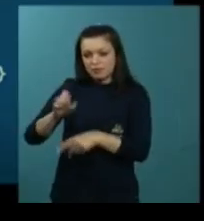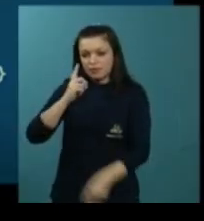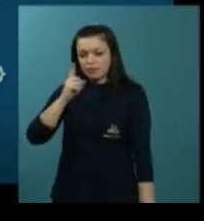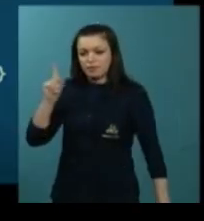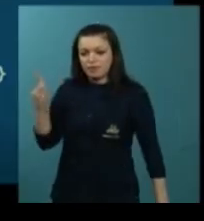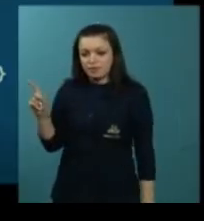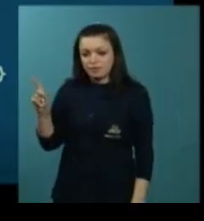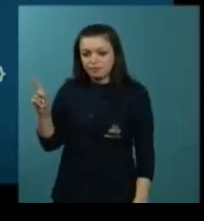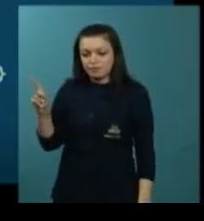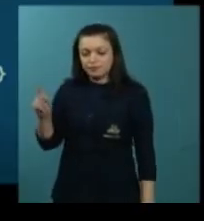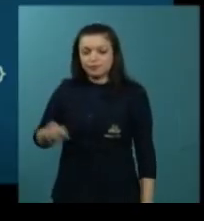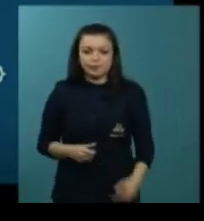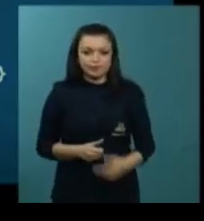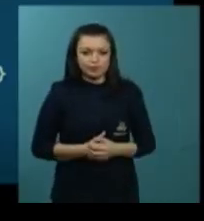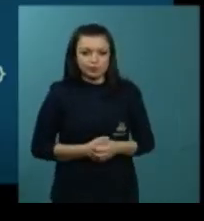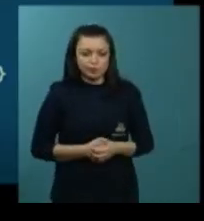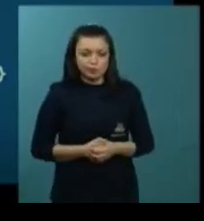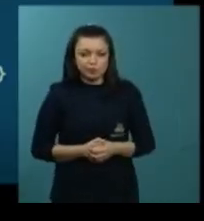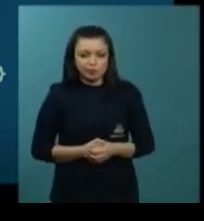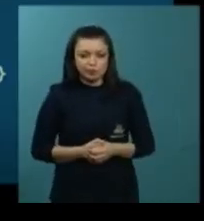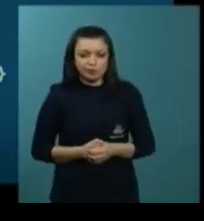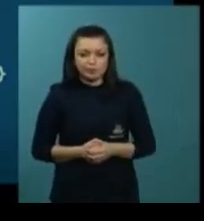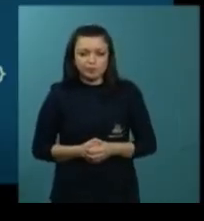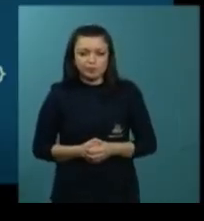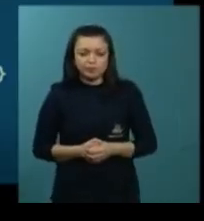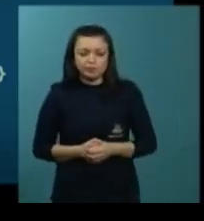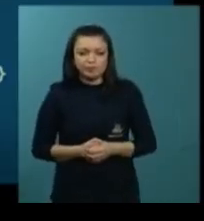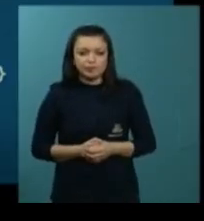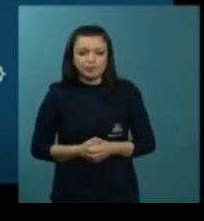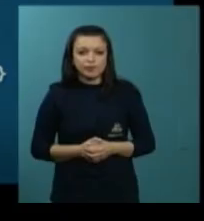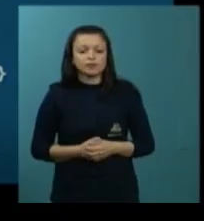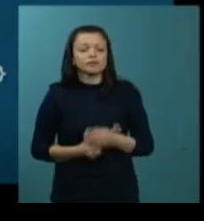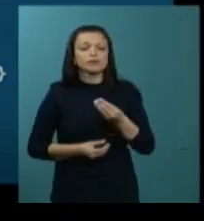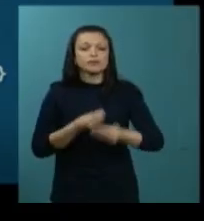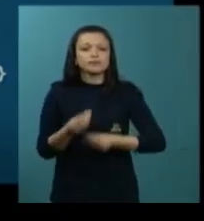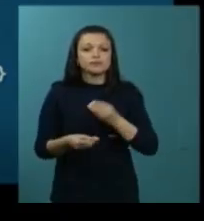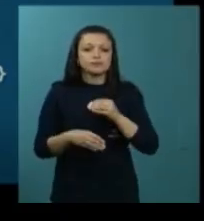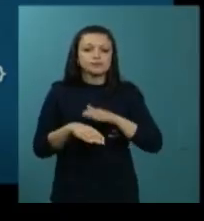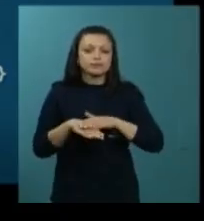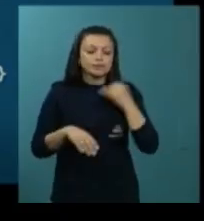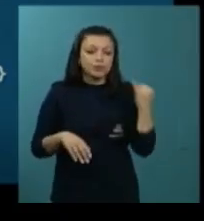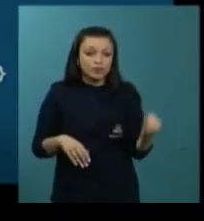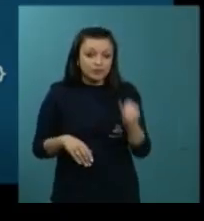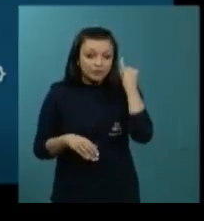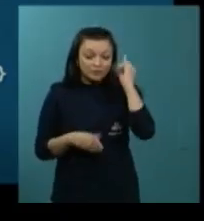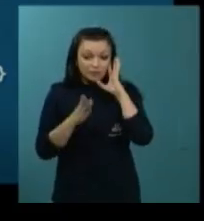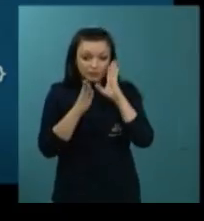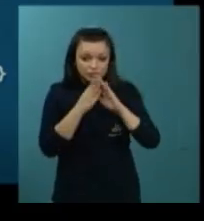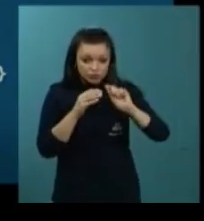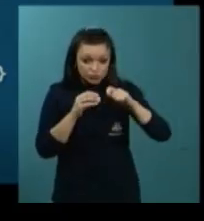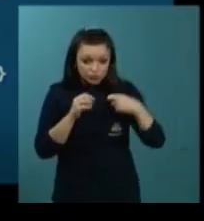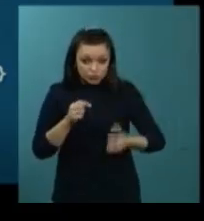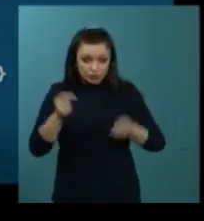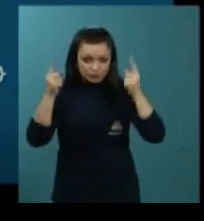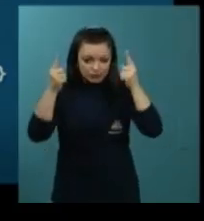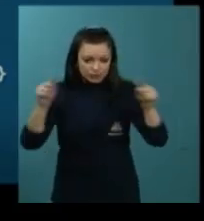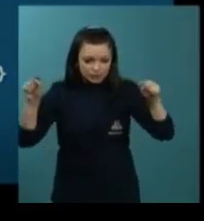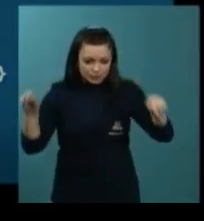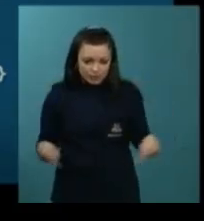pertence ao conjunto B. Então, uma coisa muito importante nesse